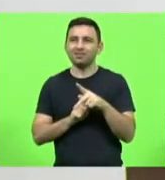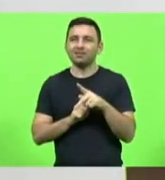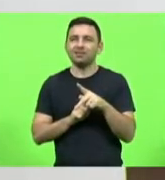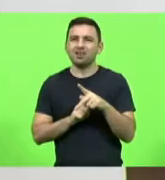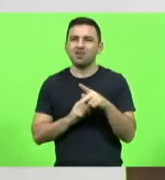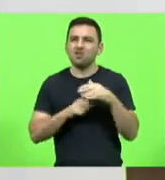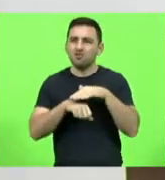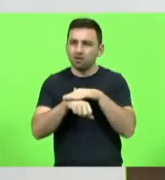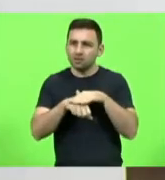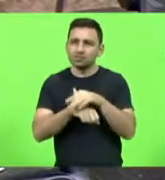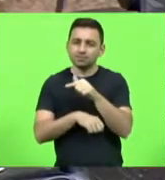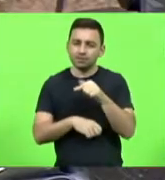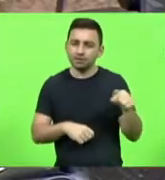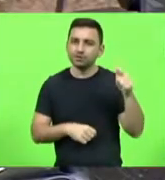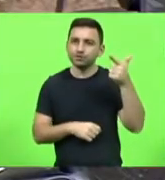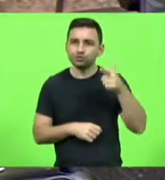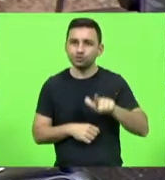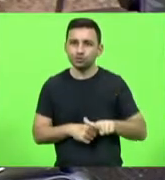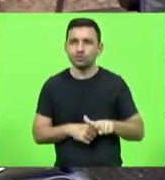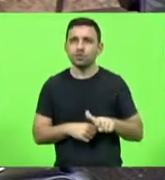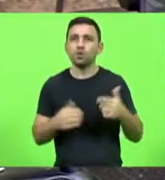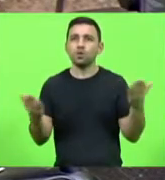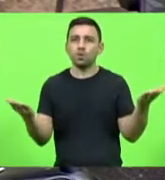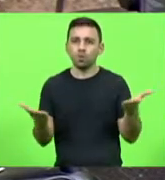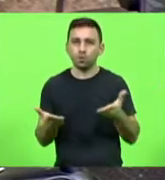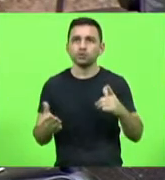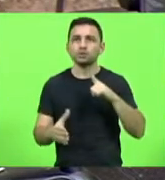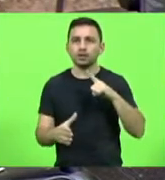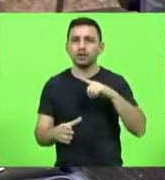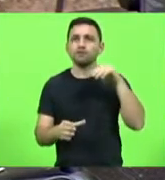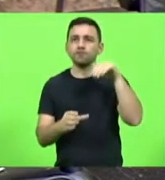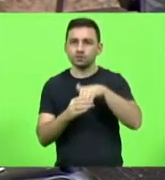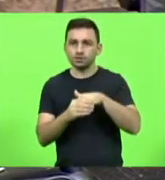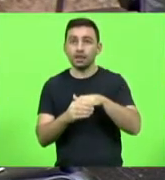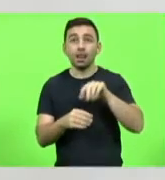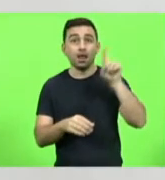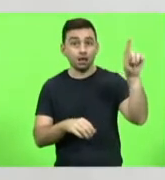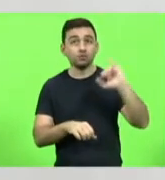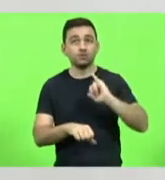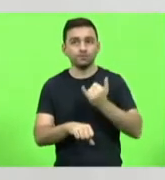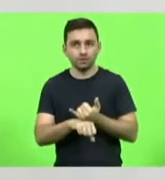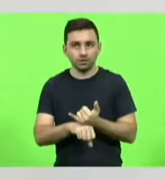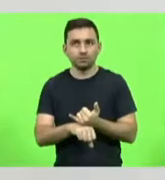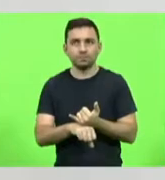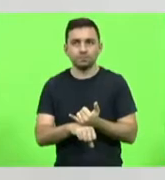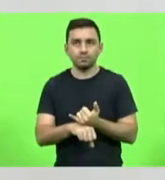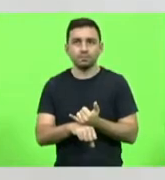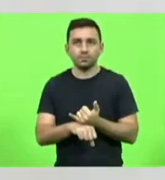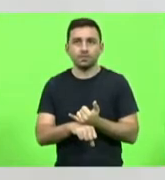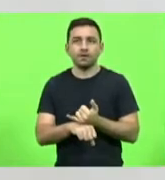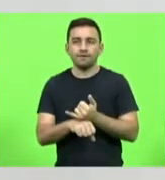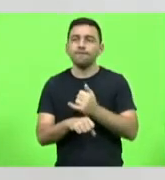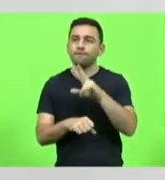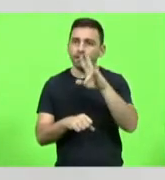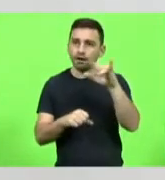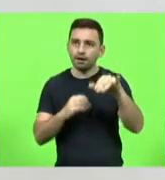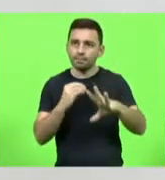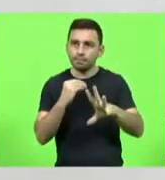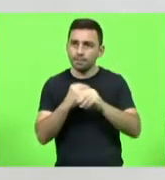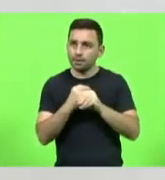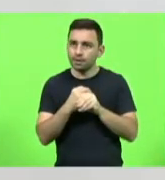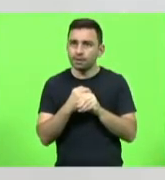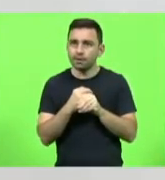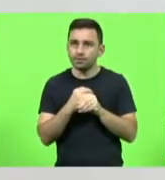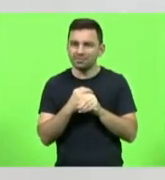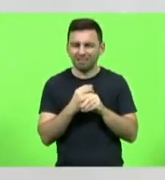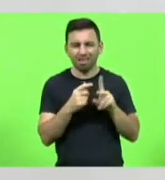semana mais uma vez ali, eu acredito que hoje seja colocado em votação na cidade de Joinville, tá? Pelo menos ali as emendas transformaram num